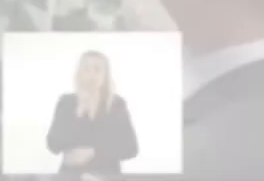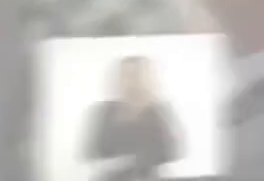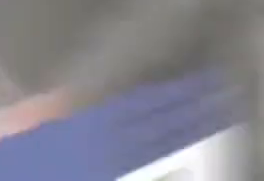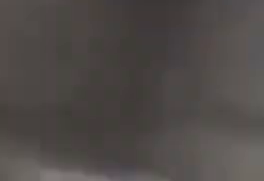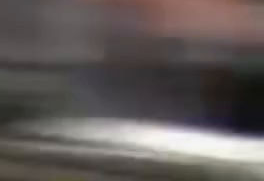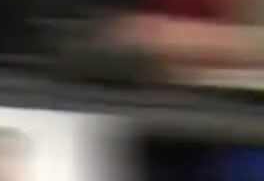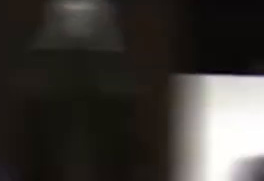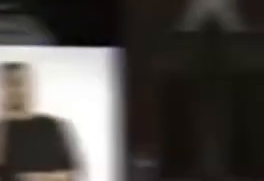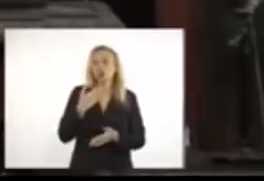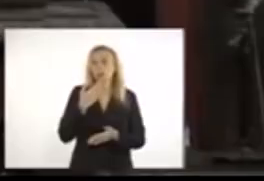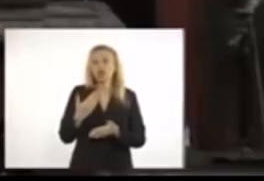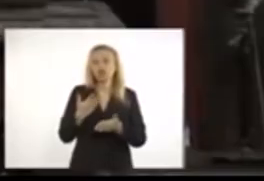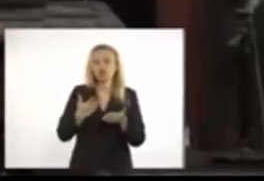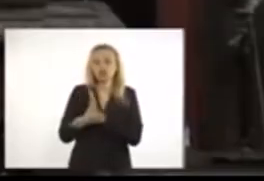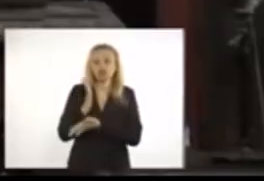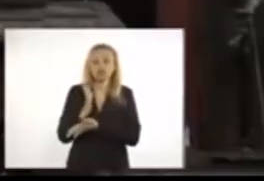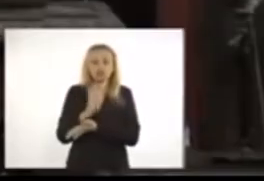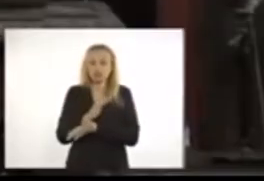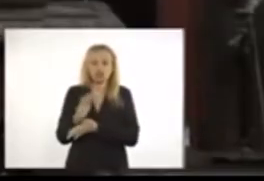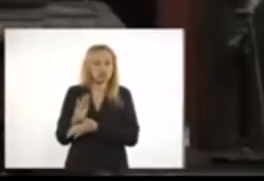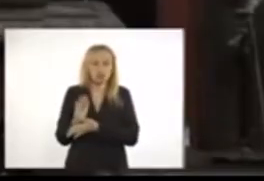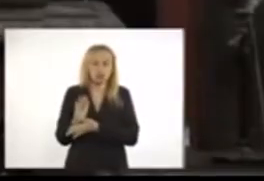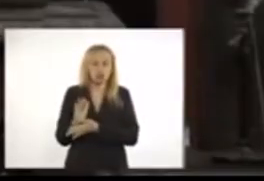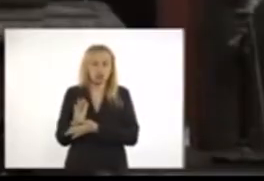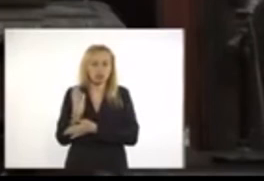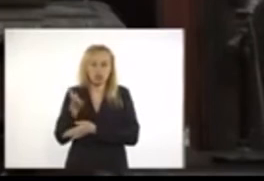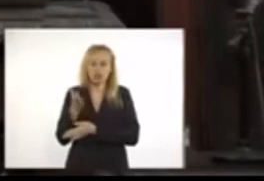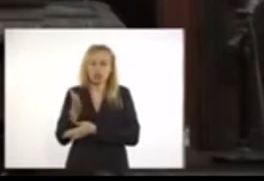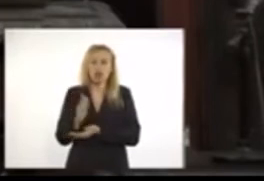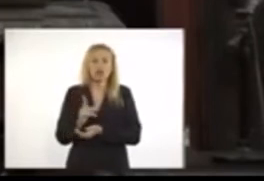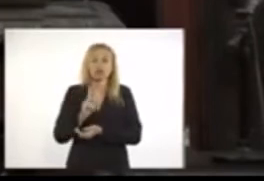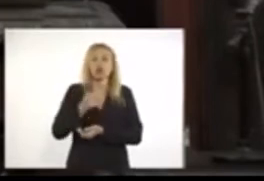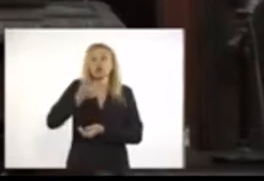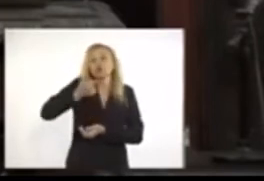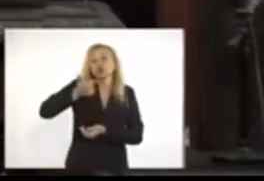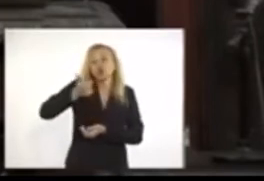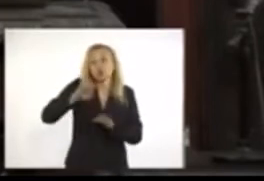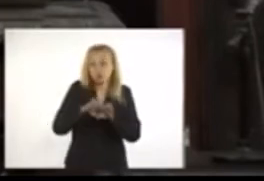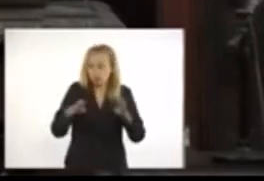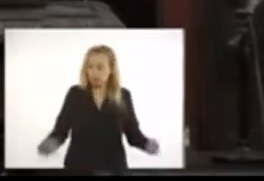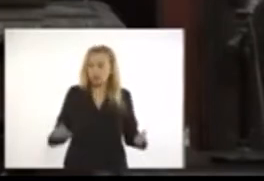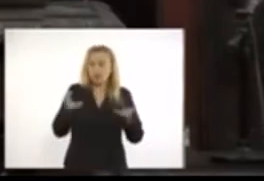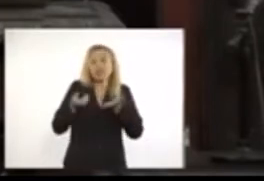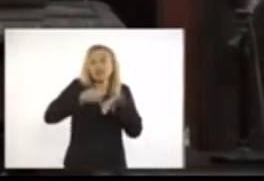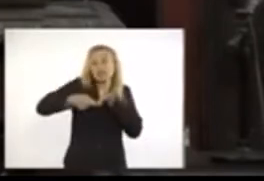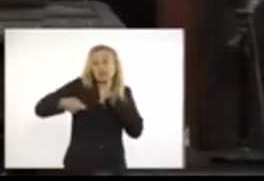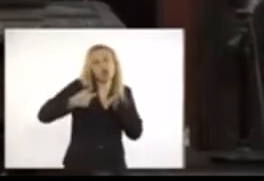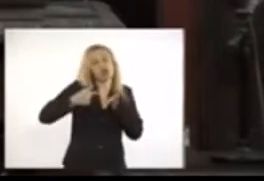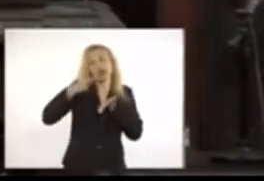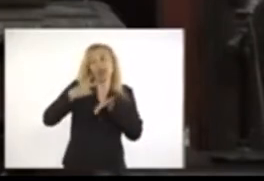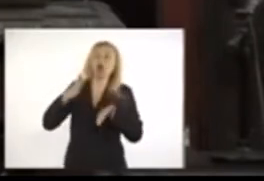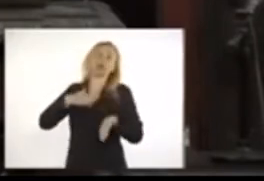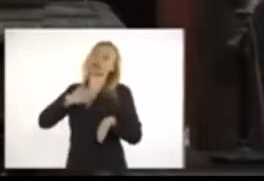dessa casa. Jair é oficial. Os 12 integrantes da mesa queriam assinar o pedido. Falei, não, é comigo, deputado